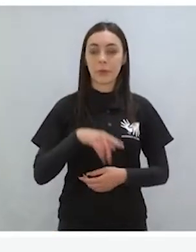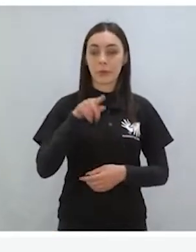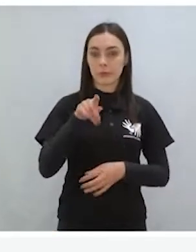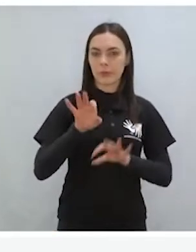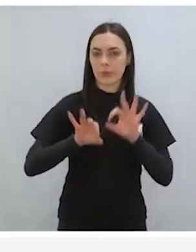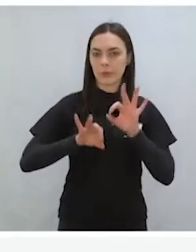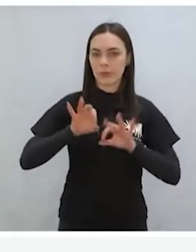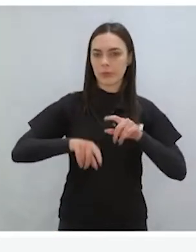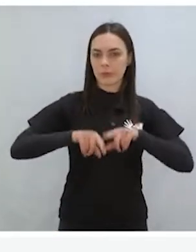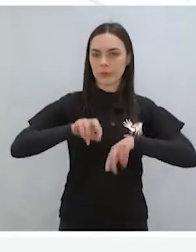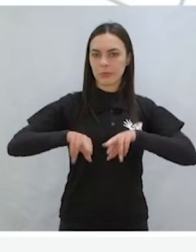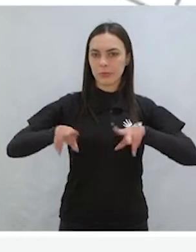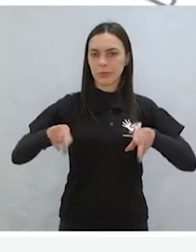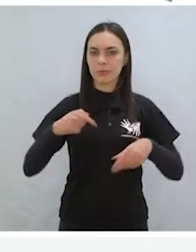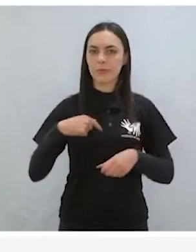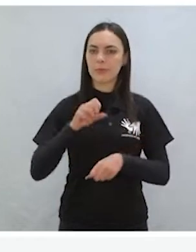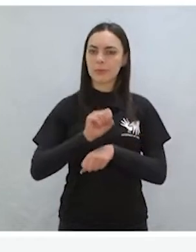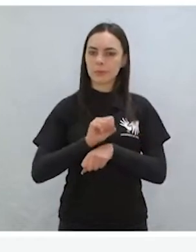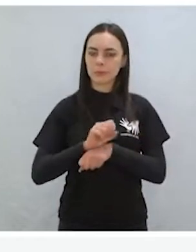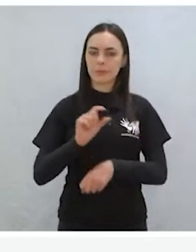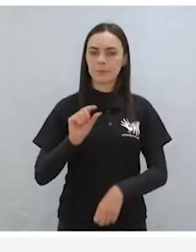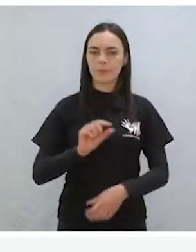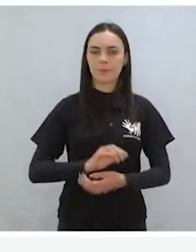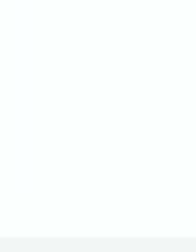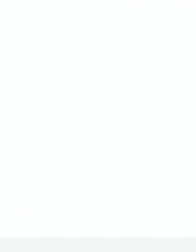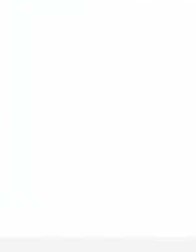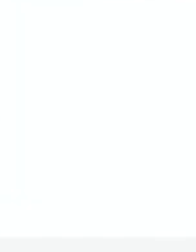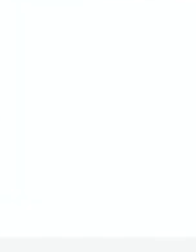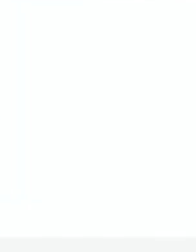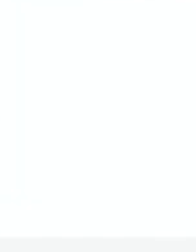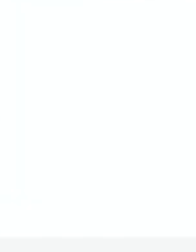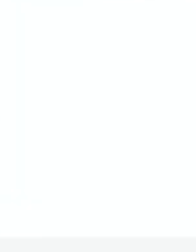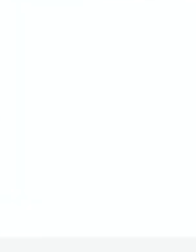Enquanto vocês separam os materiais, eu aguardo uns minutinhos.